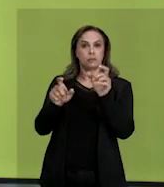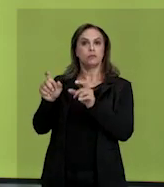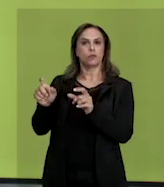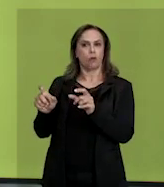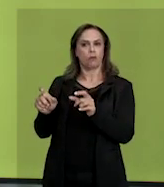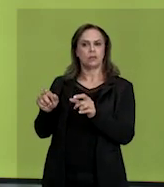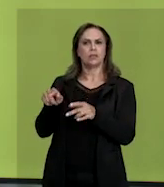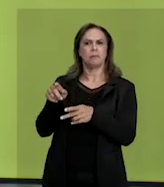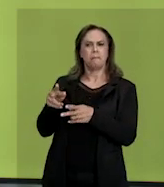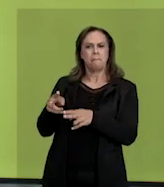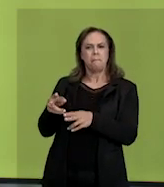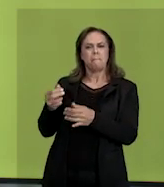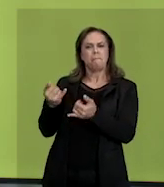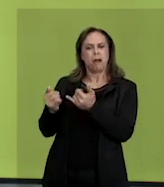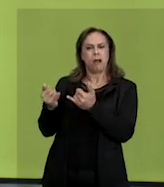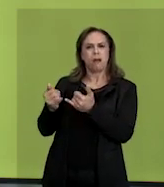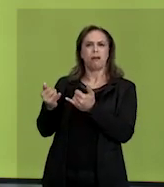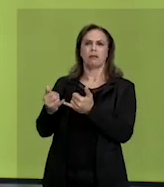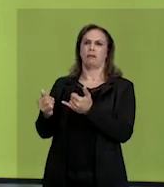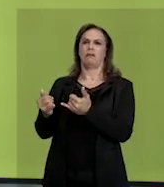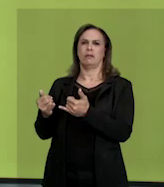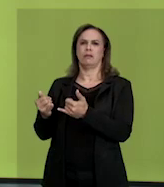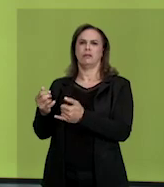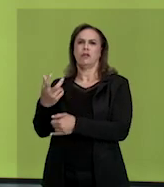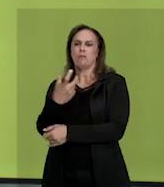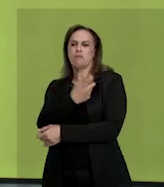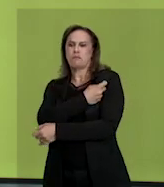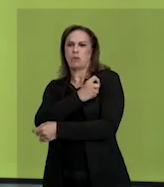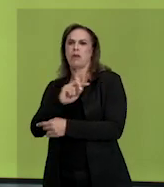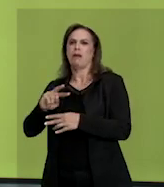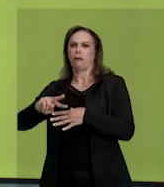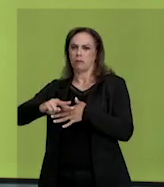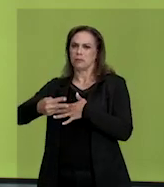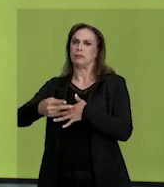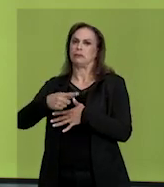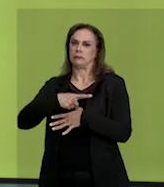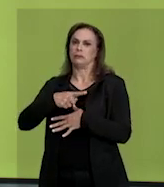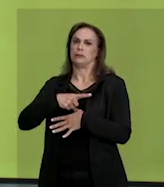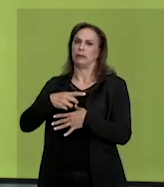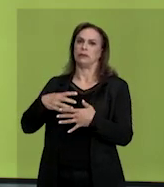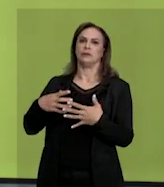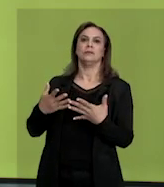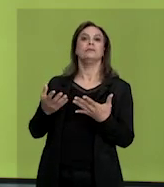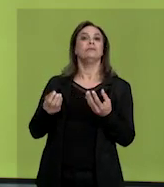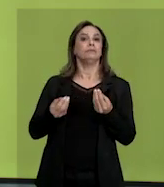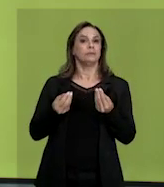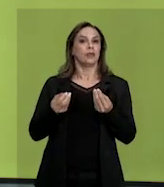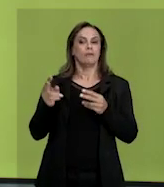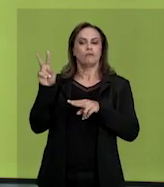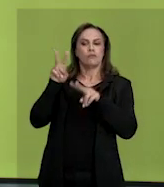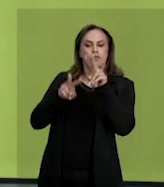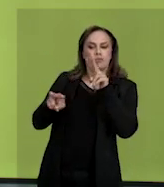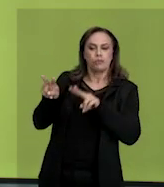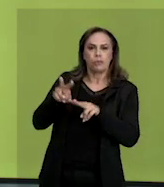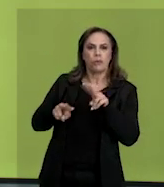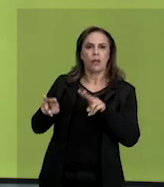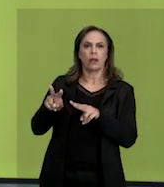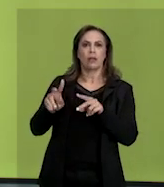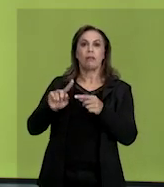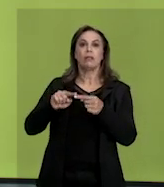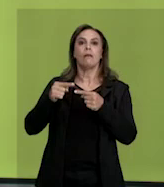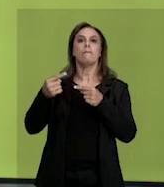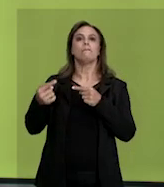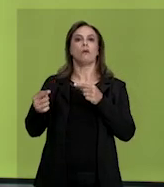adversa. Após esta análise, teremos condição de estabelecer ou não uma relação causal, ou seja, uma relação